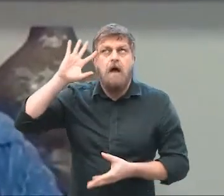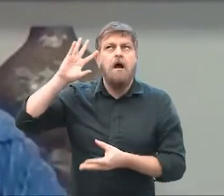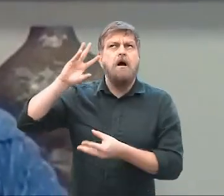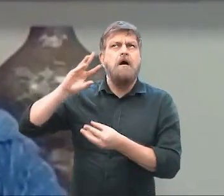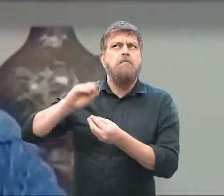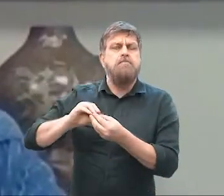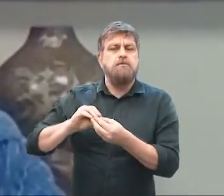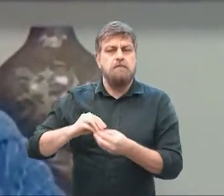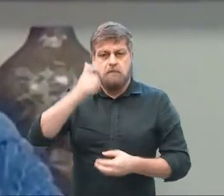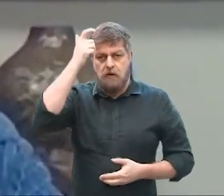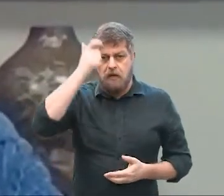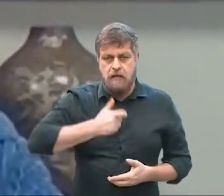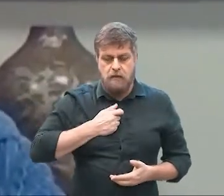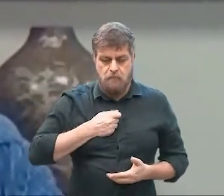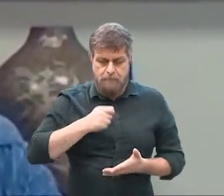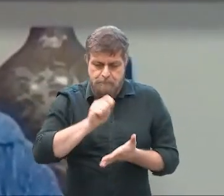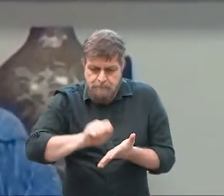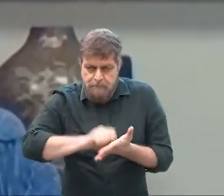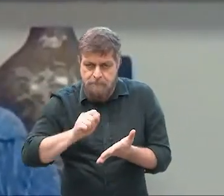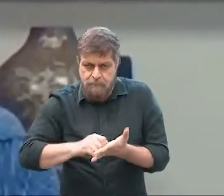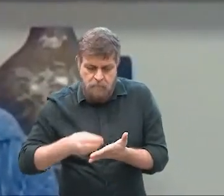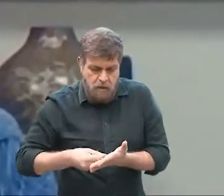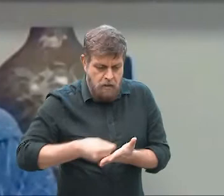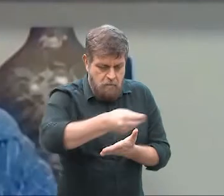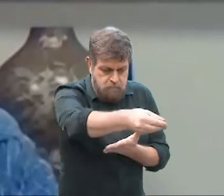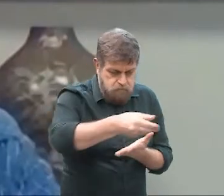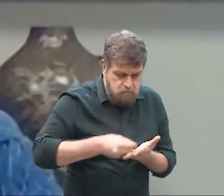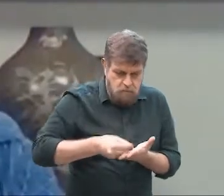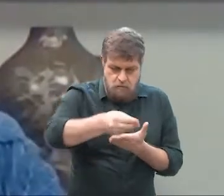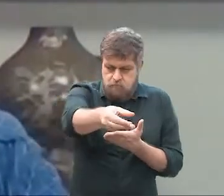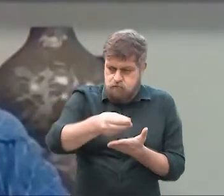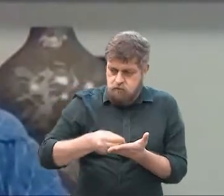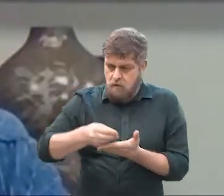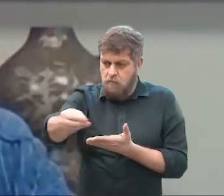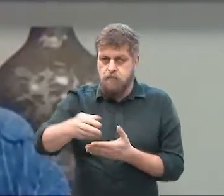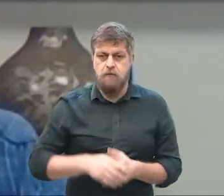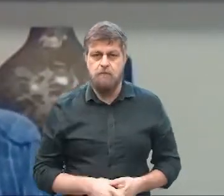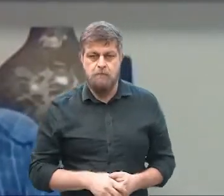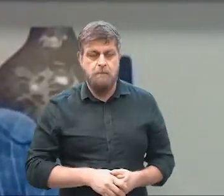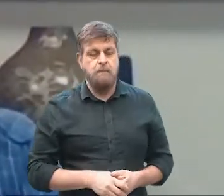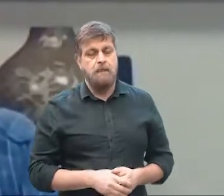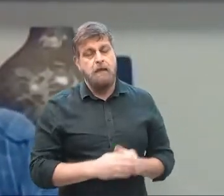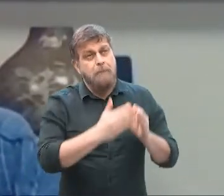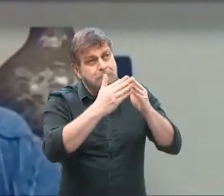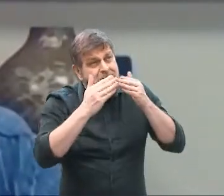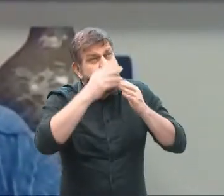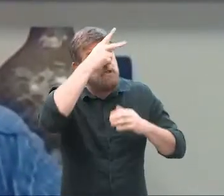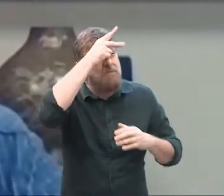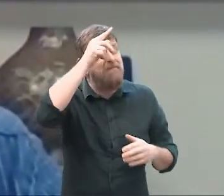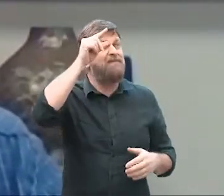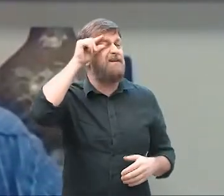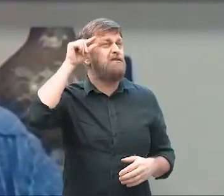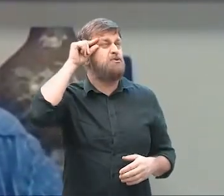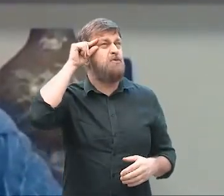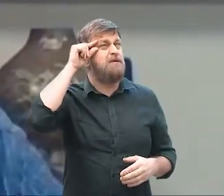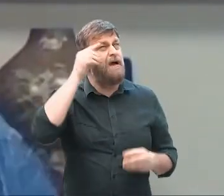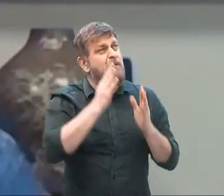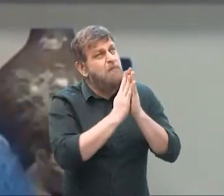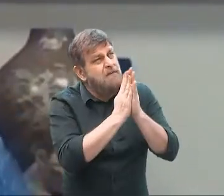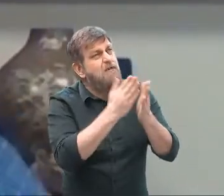comecei a encaminhar alguns pedidos com fundamentações ao prefeito municipal para